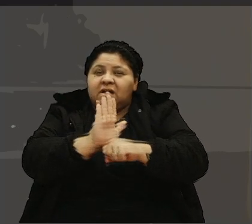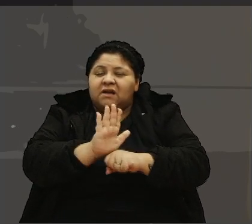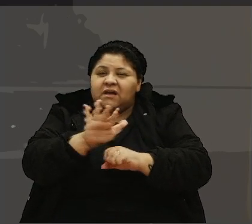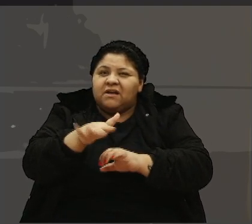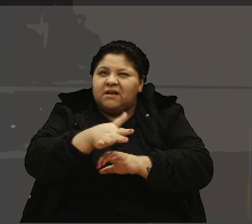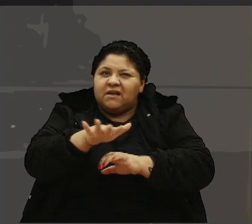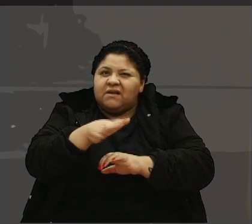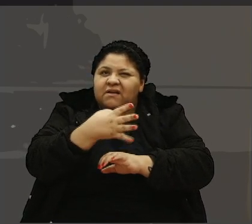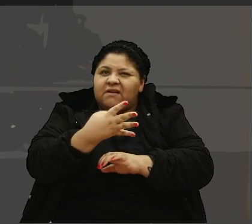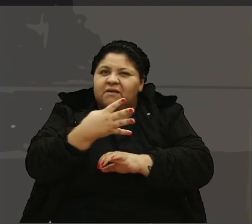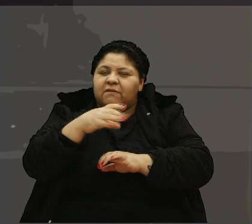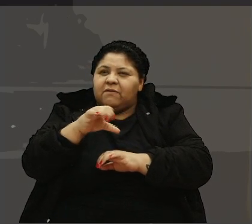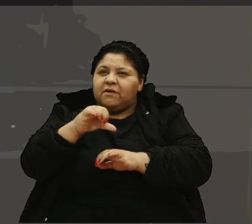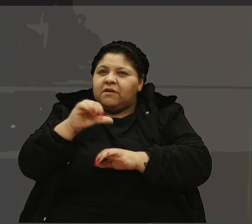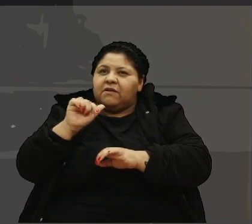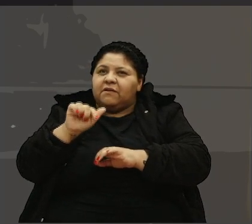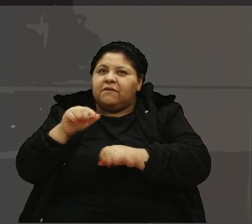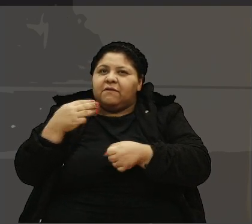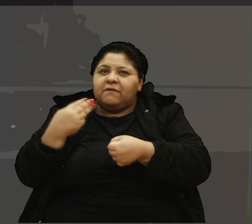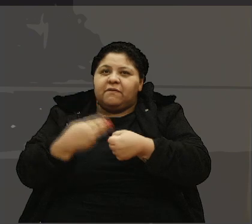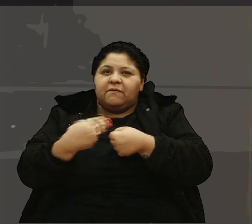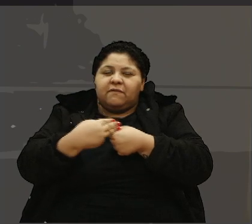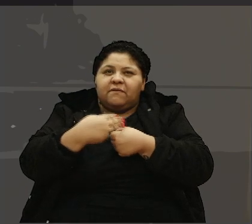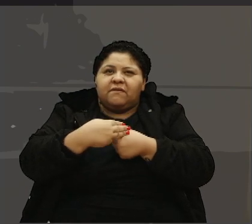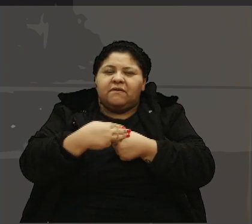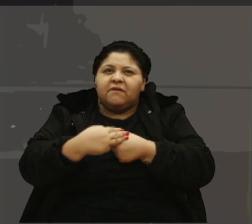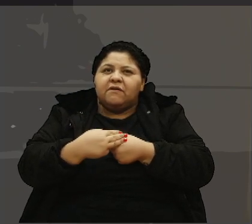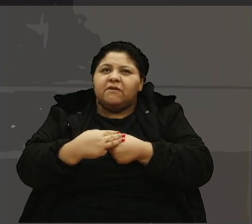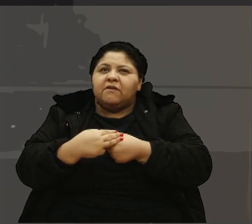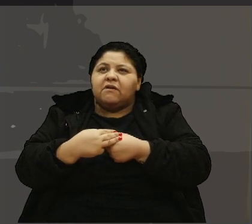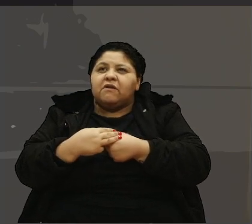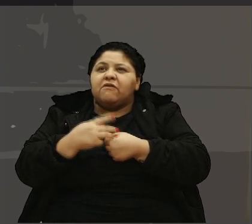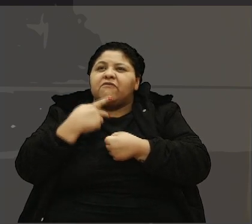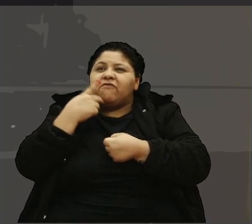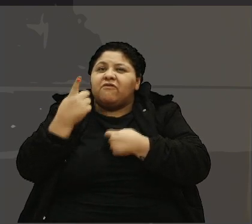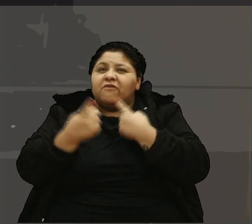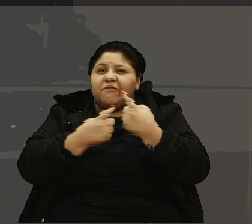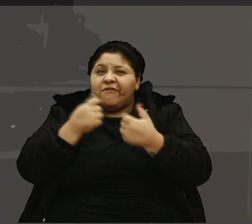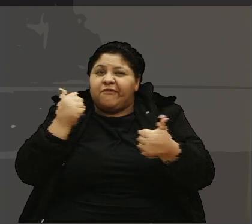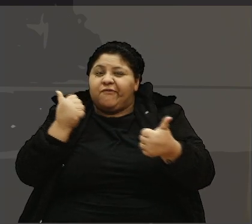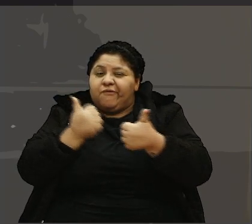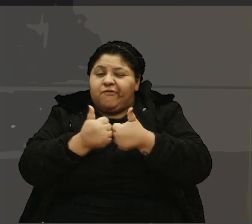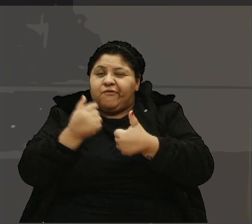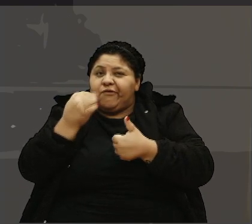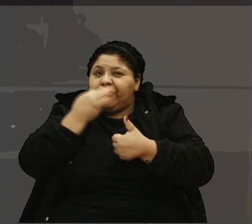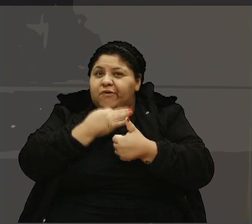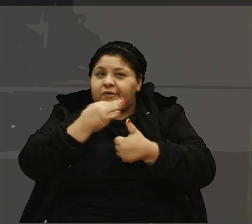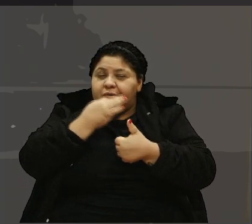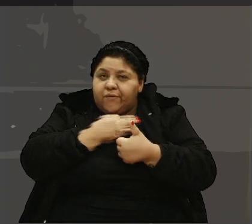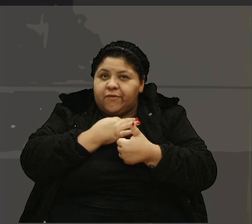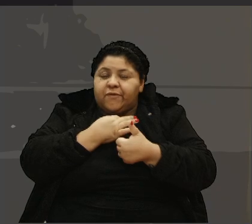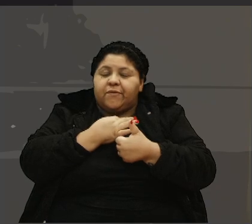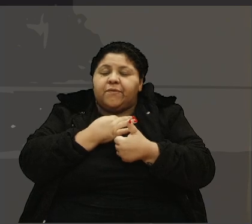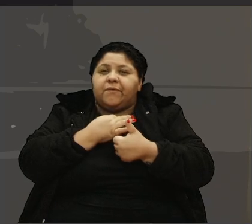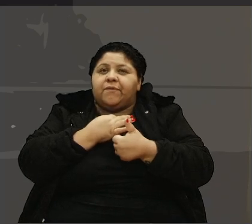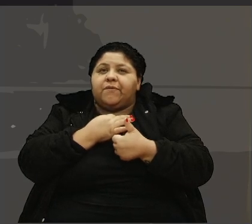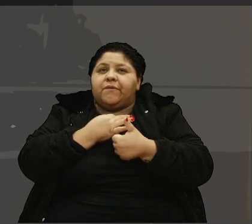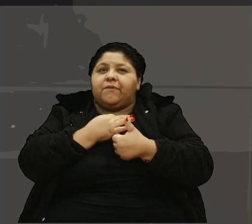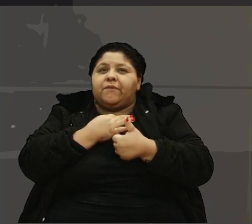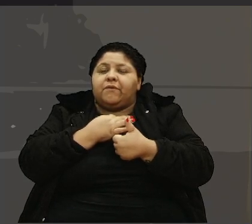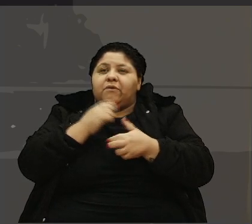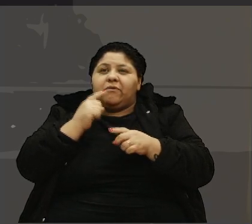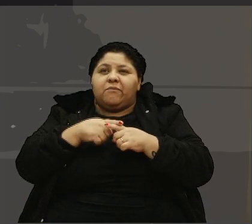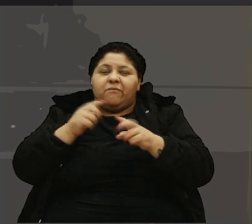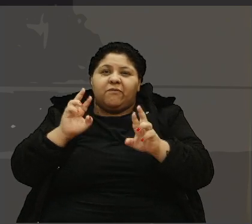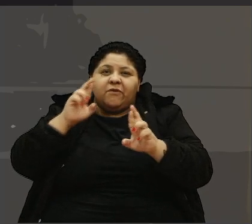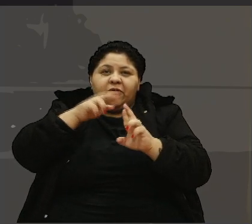aproximadamente 49 municípios. Inclusive, eu faço questão de citar alguns que são próximos da nossa cidade de Caxias do Sul, por ser referência